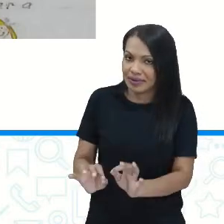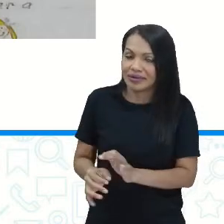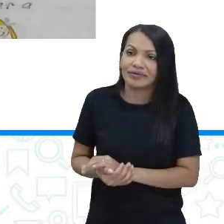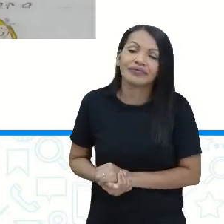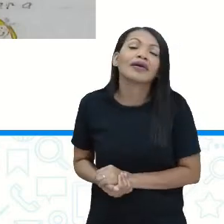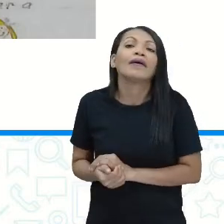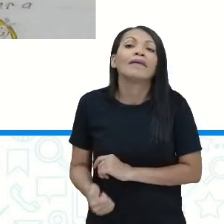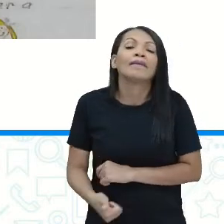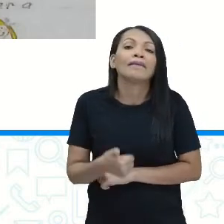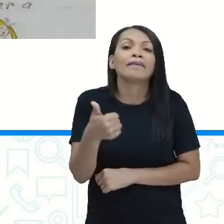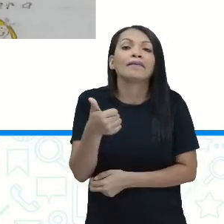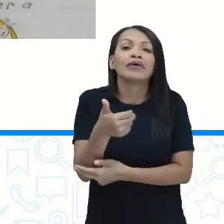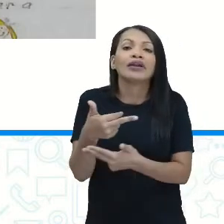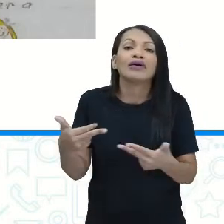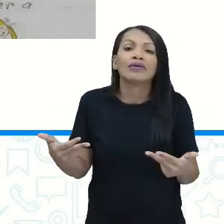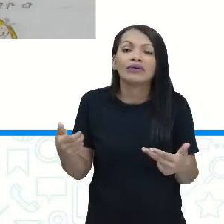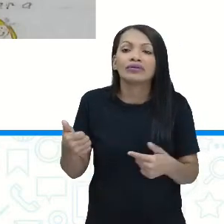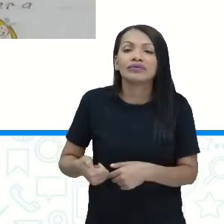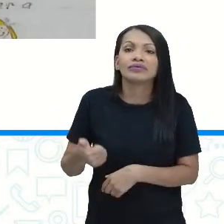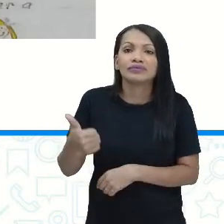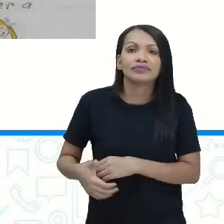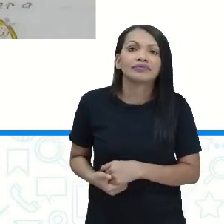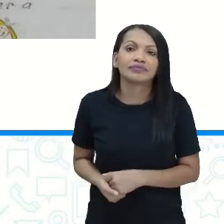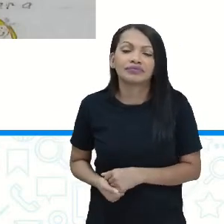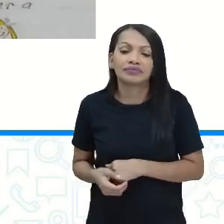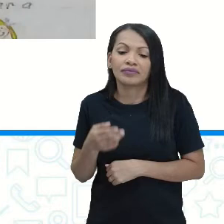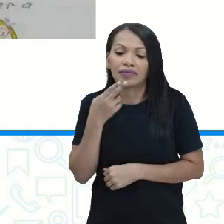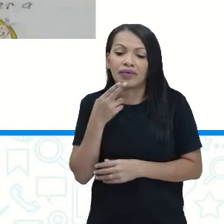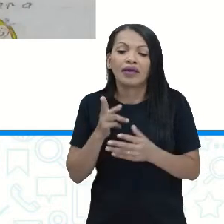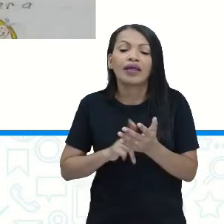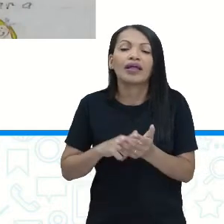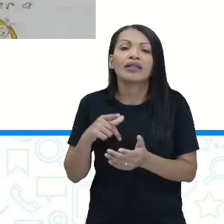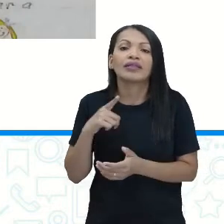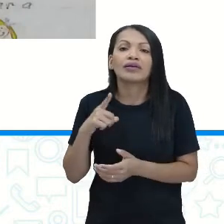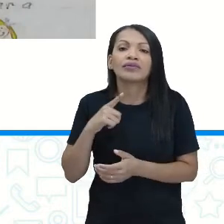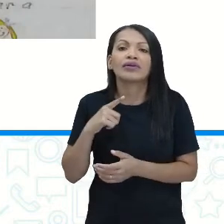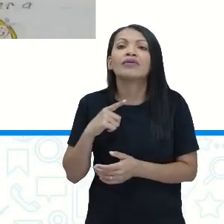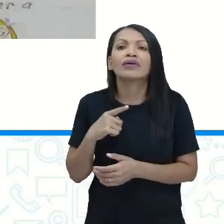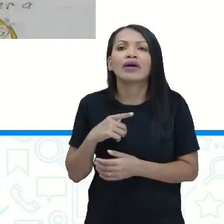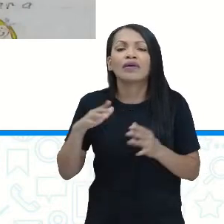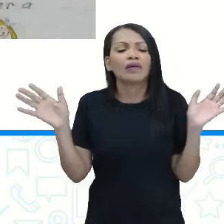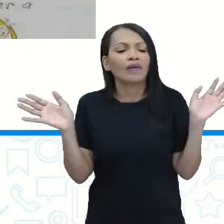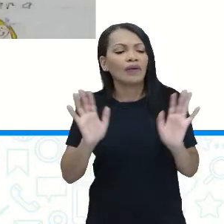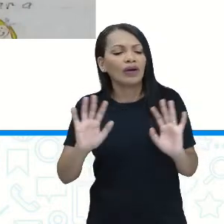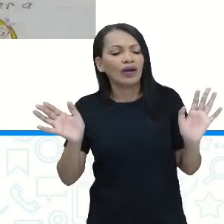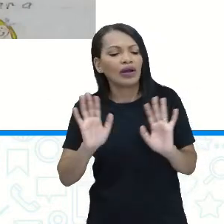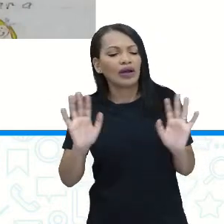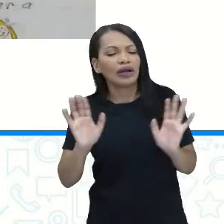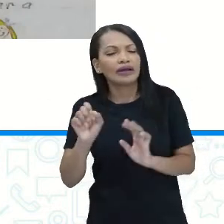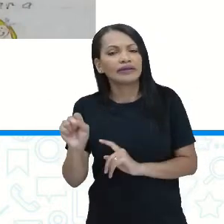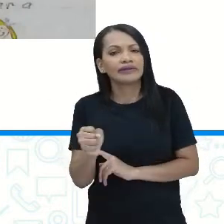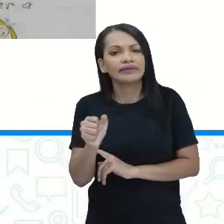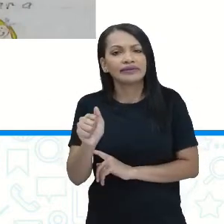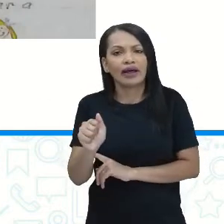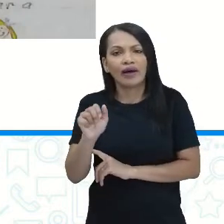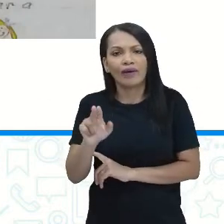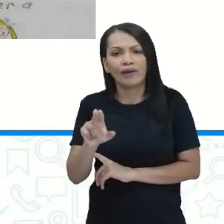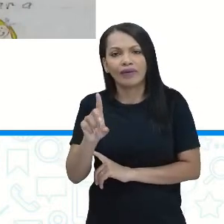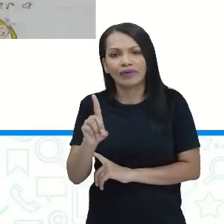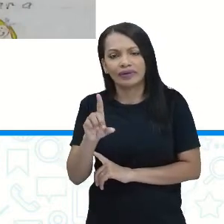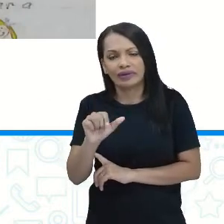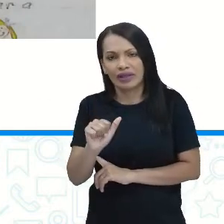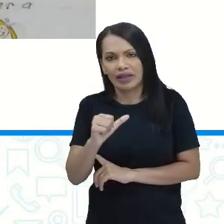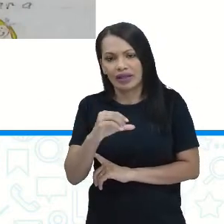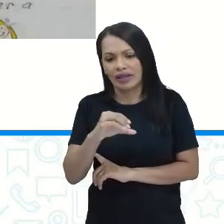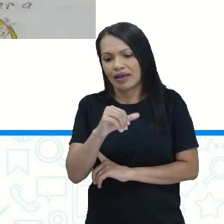tá? Primeira coisa, a cartinha tem que ter uma saudação. E eu tenho aí logo em cima a